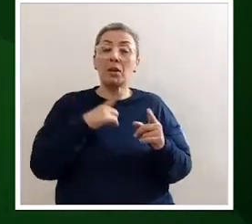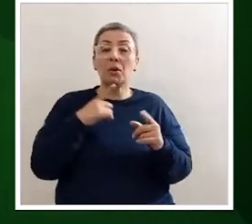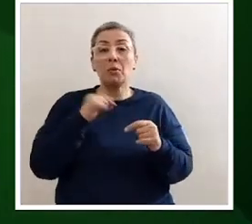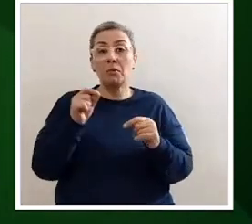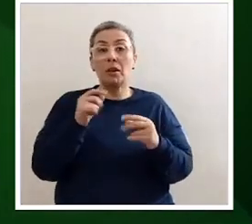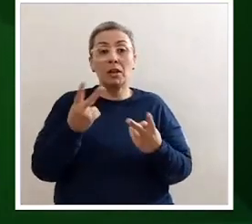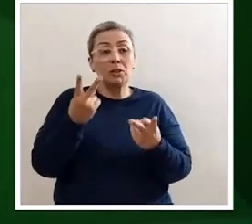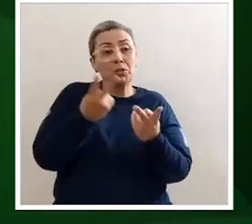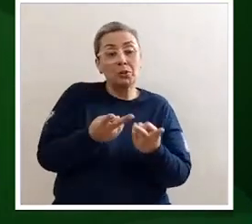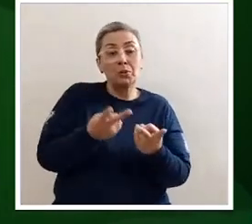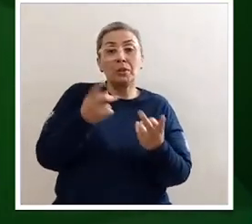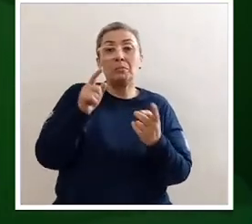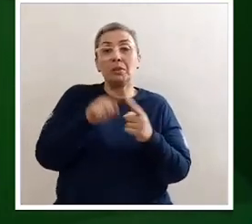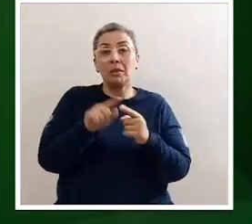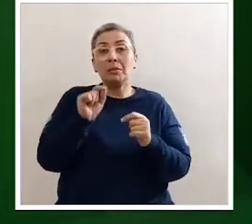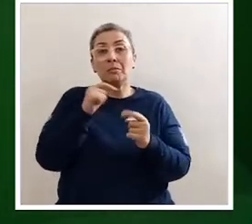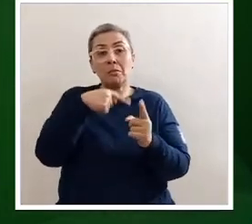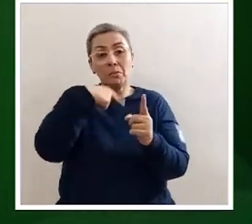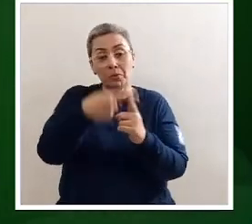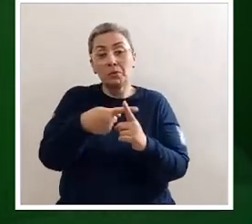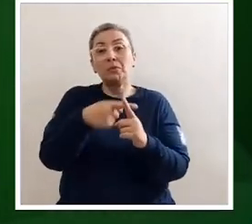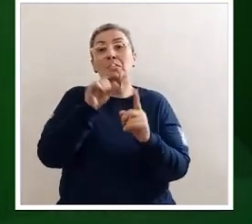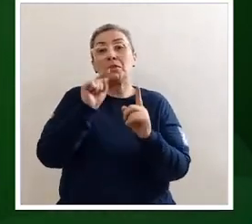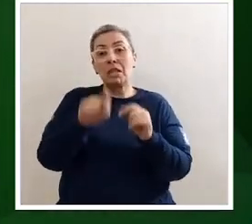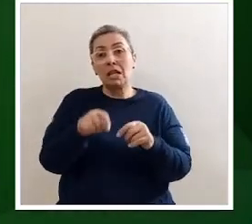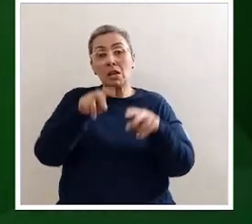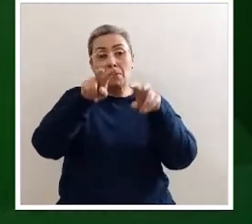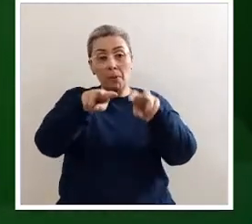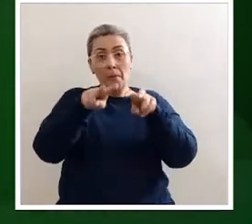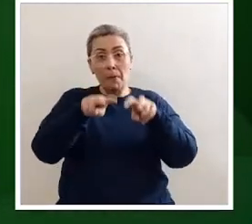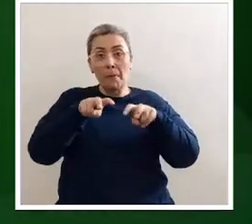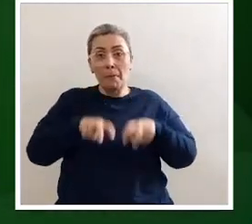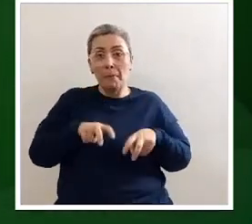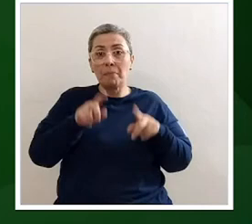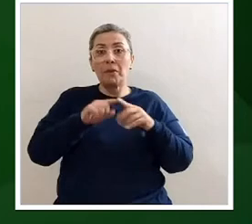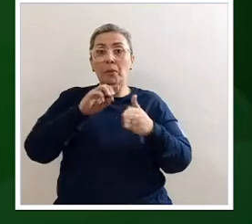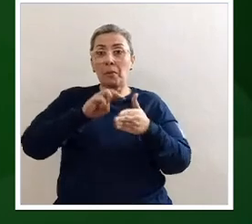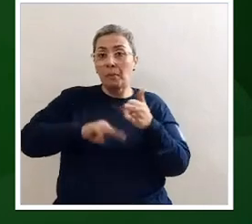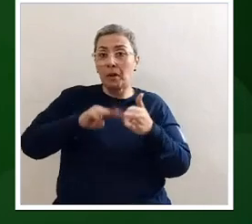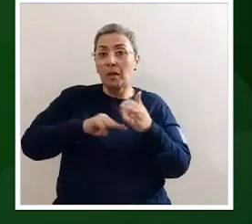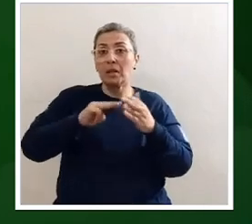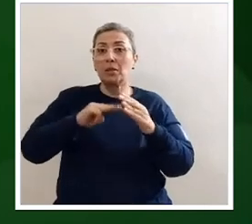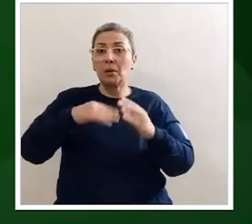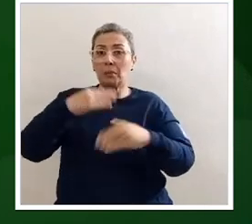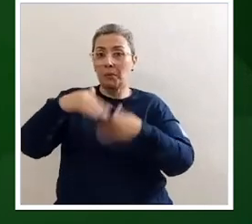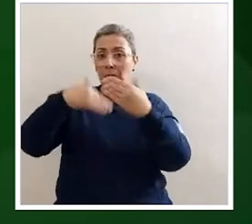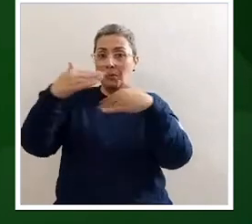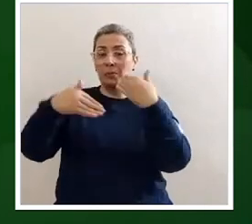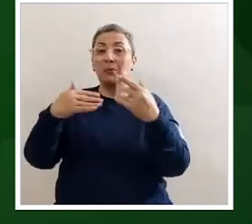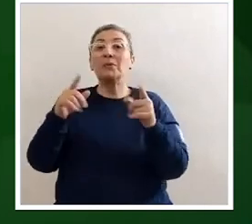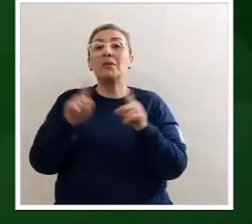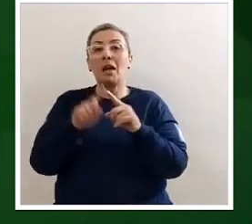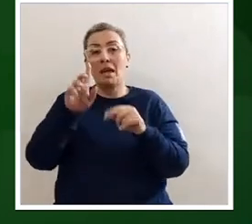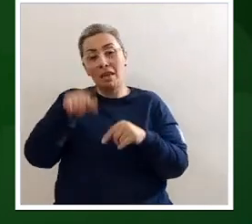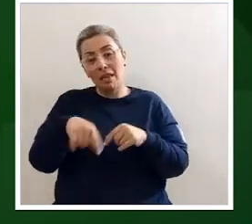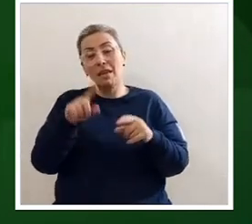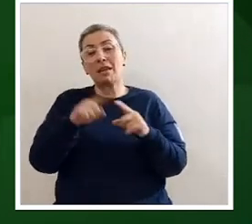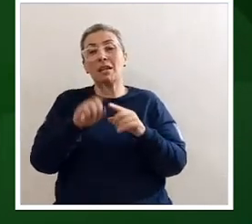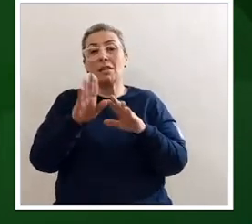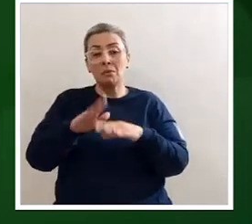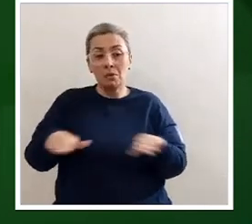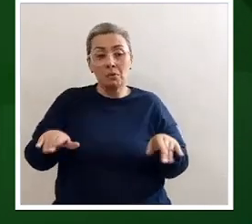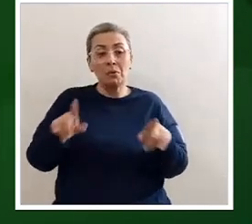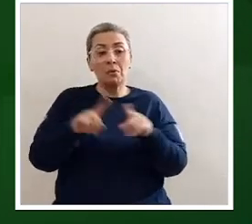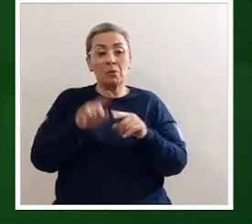de duplas positivas e isso está dentro do método de construtivismo né Então essas crianças